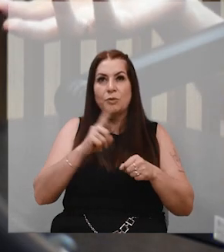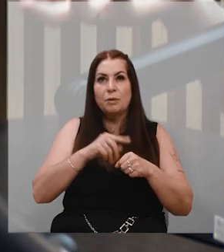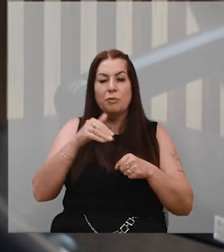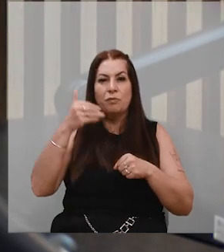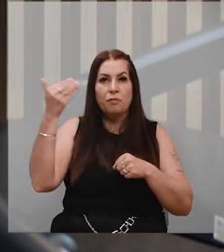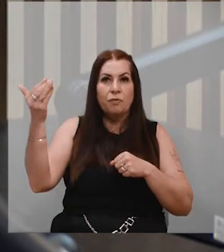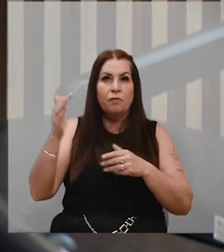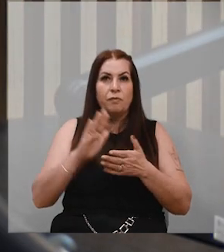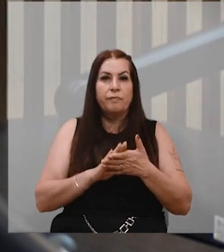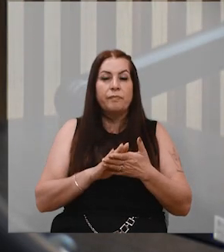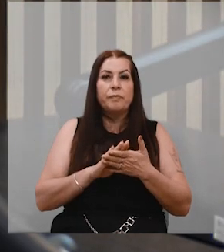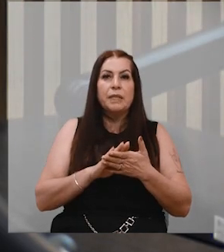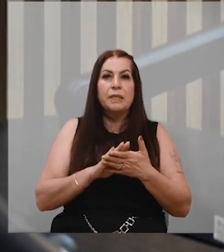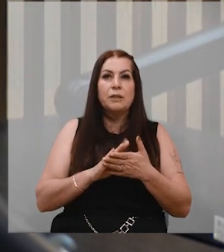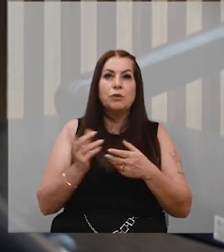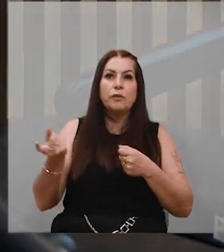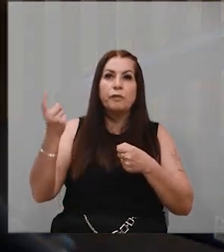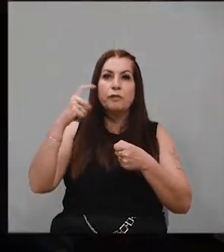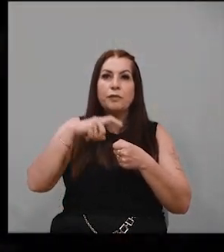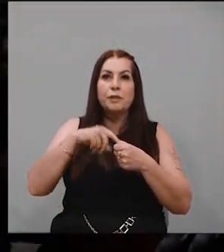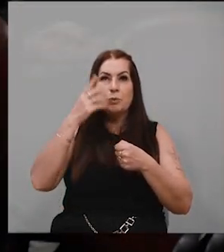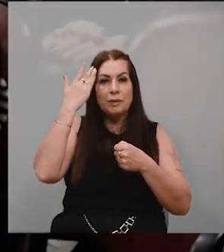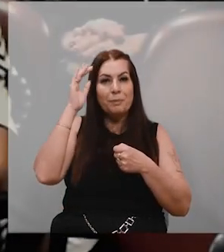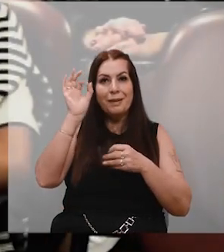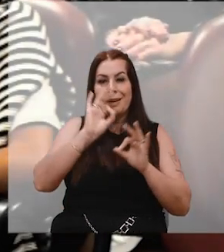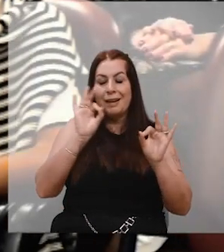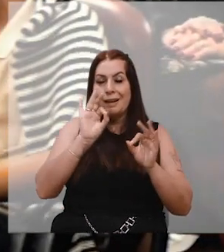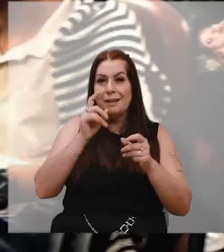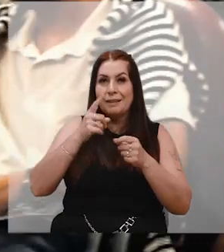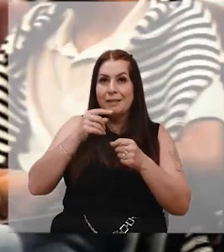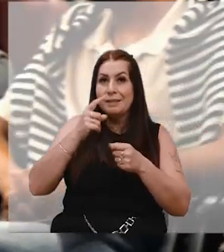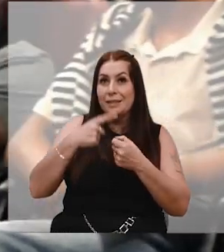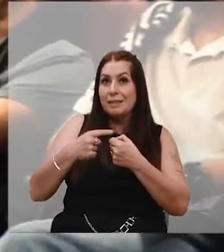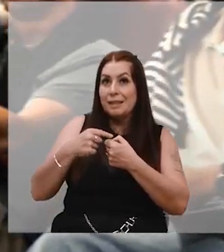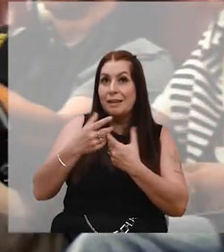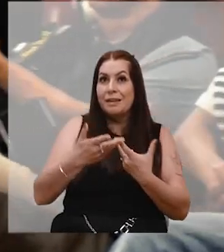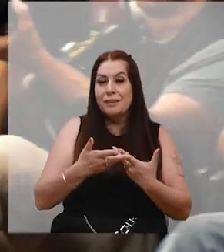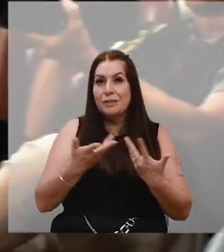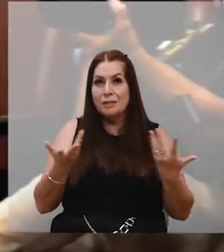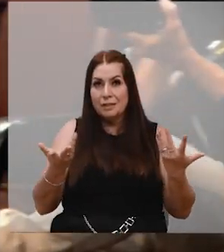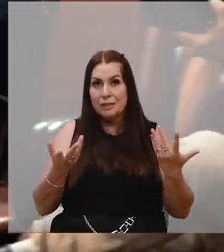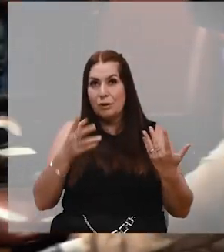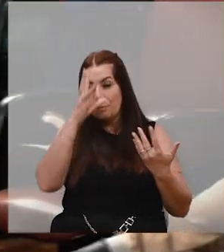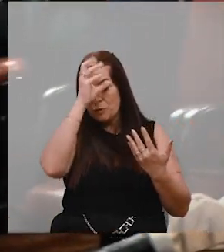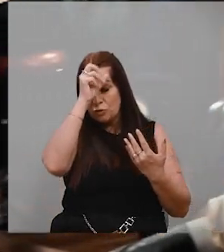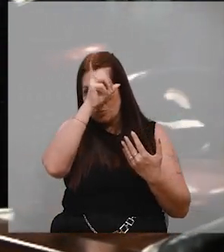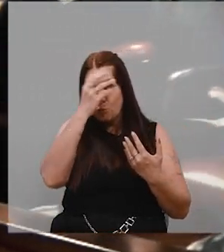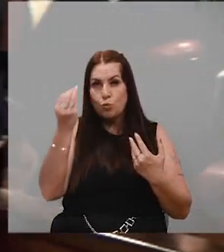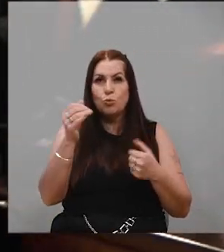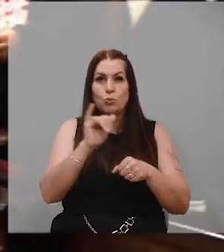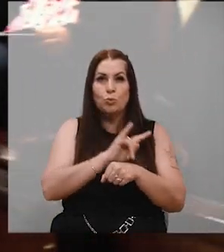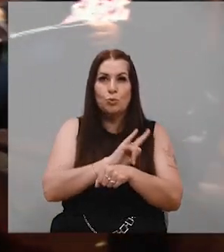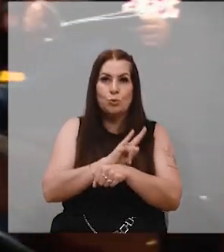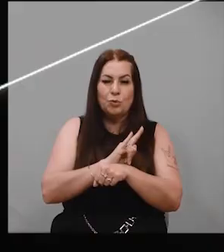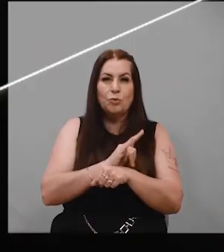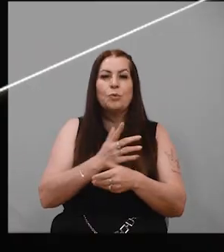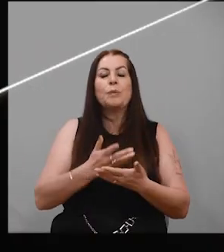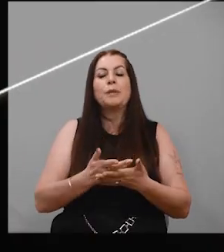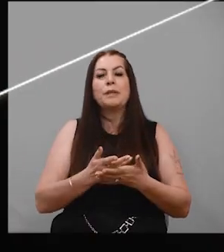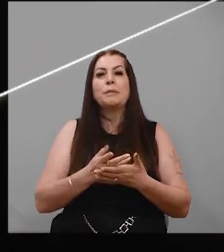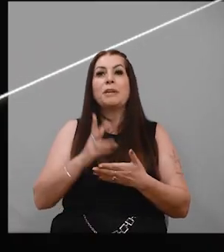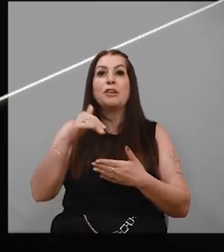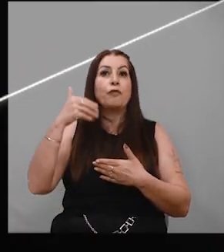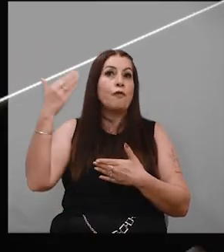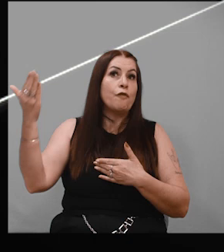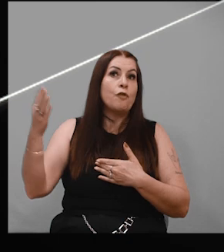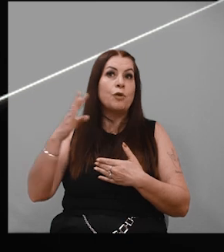muito tempo fora. E quando eu voltei, assim, eu não sabia nada da cidade, né? Mas eu aprendi muito com o documentário. E para quem